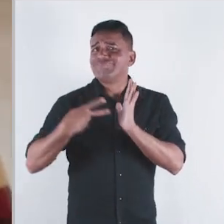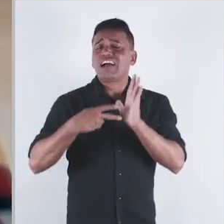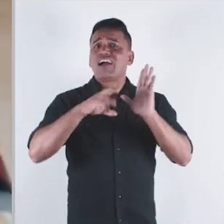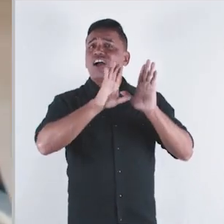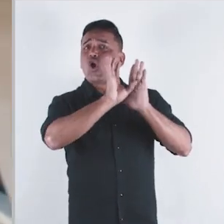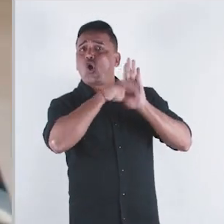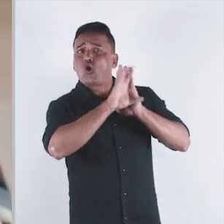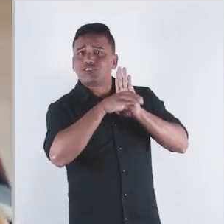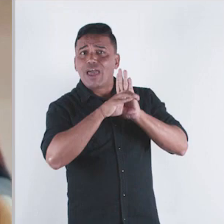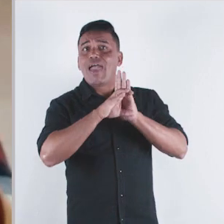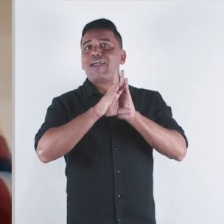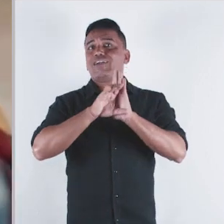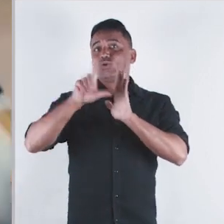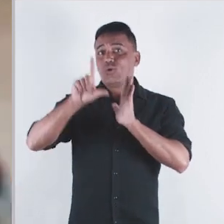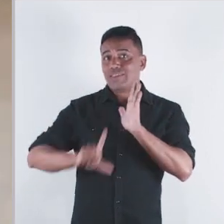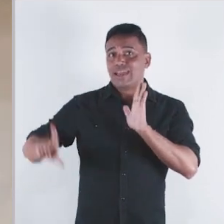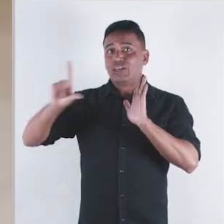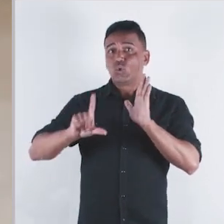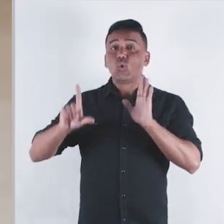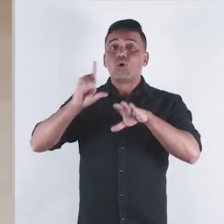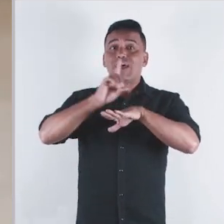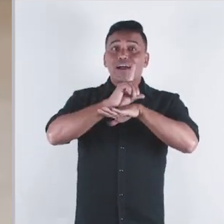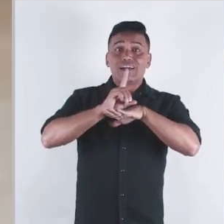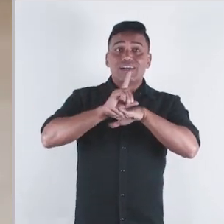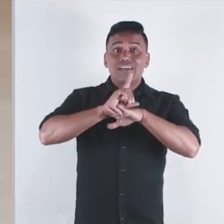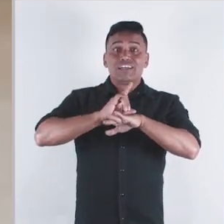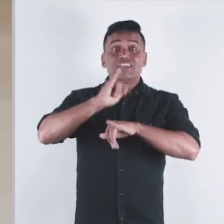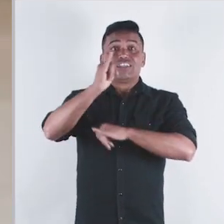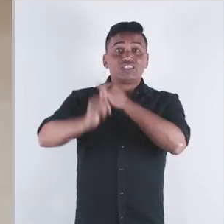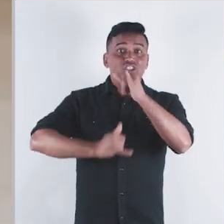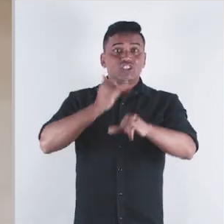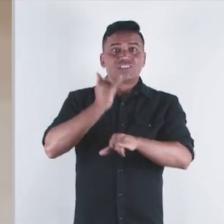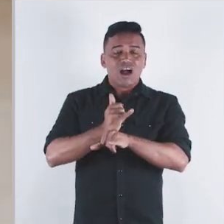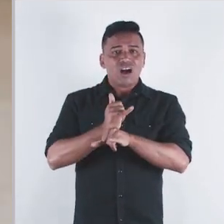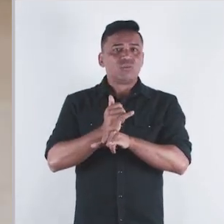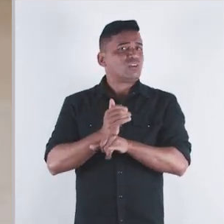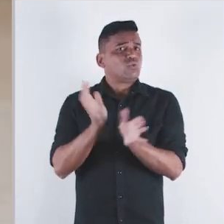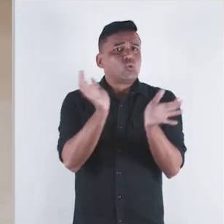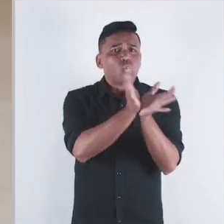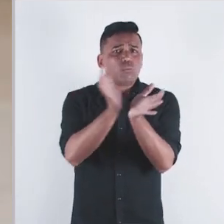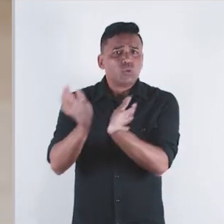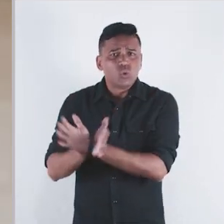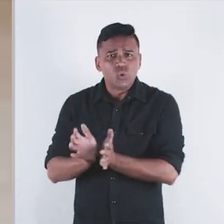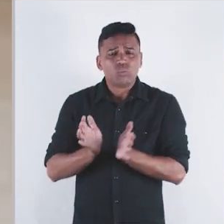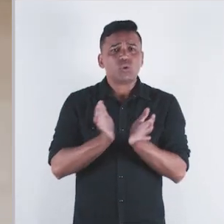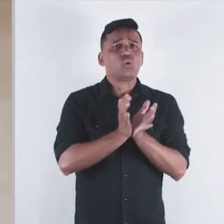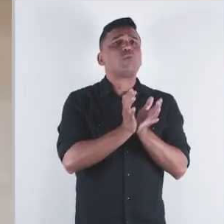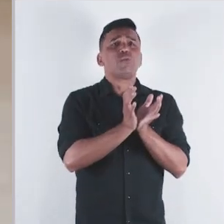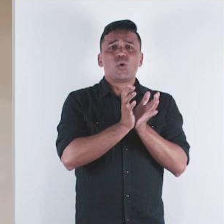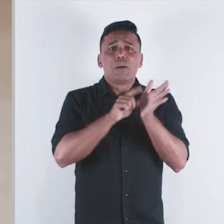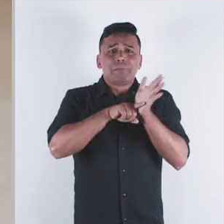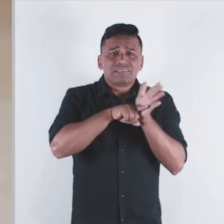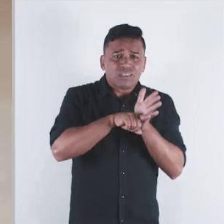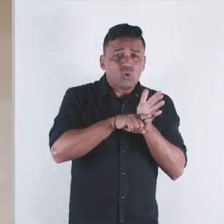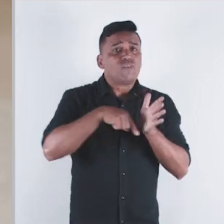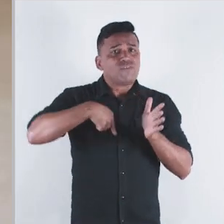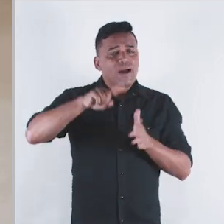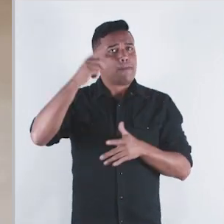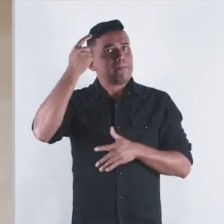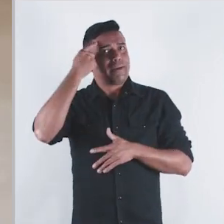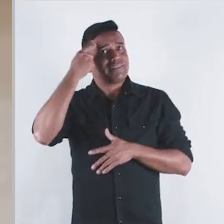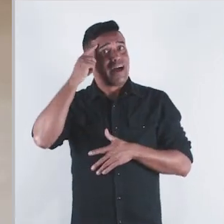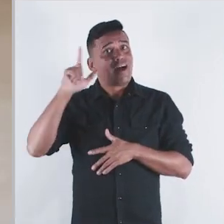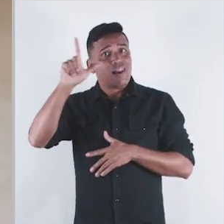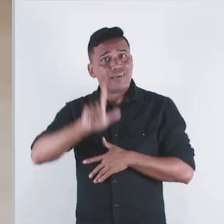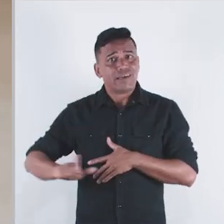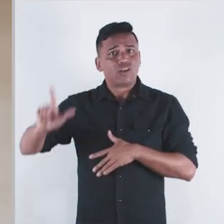literatura digital, né? Muitos estudiosos vão pensar a literatura digital, né, a partir